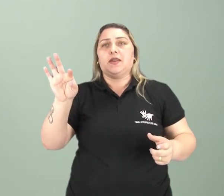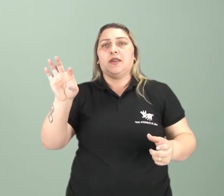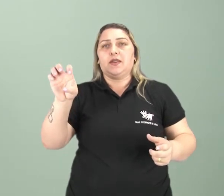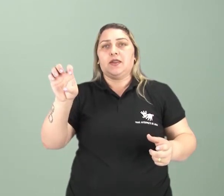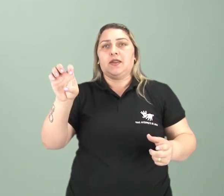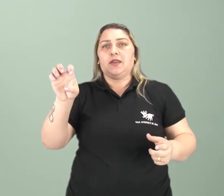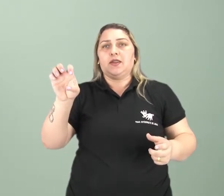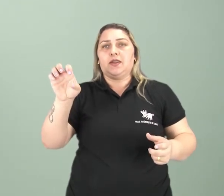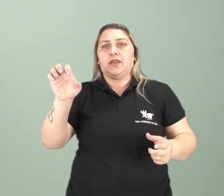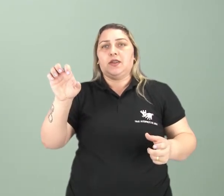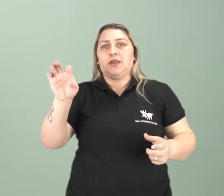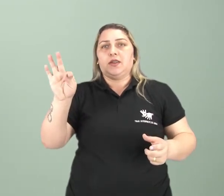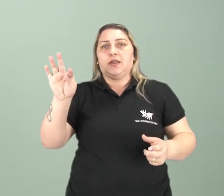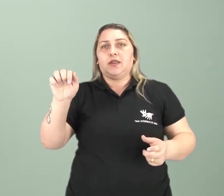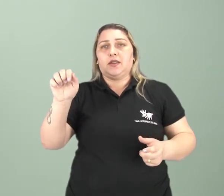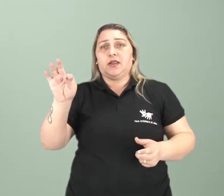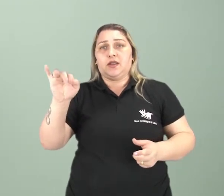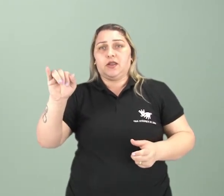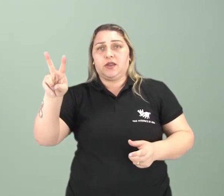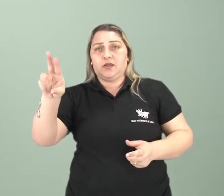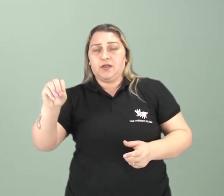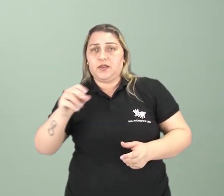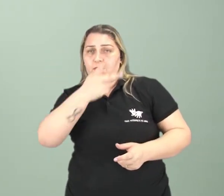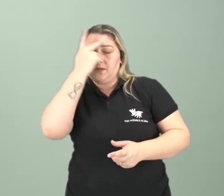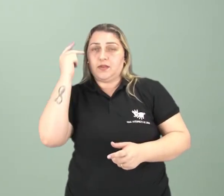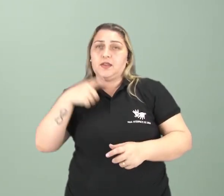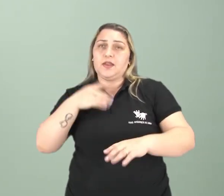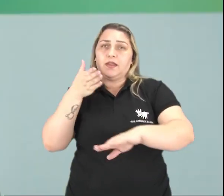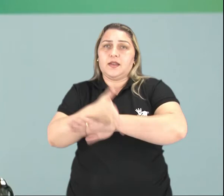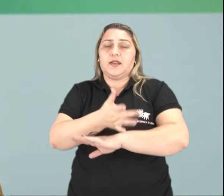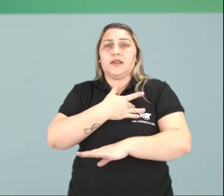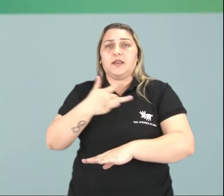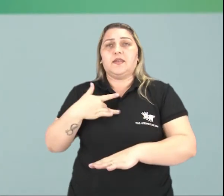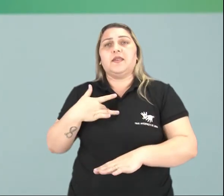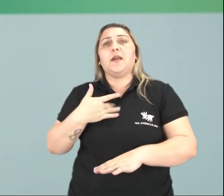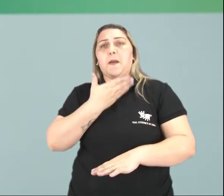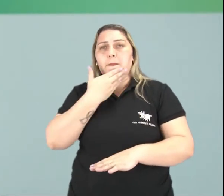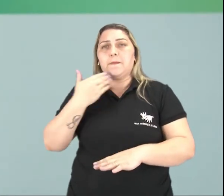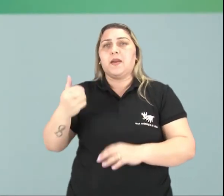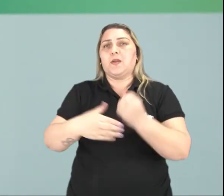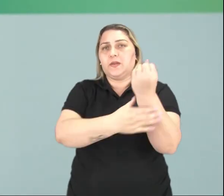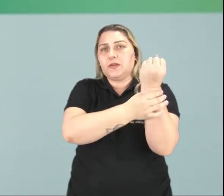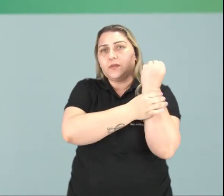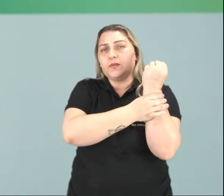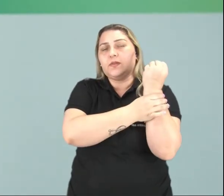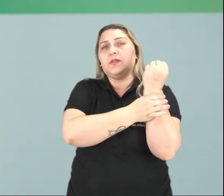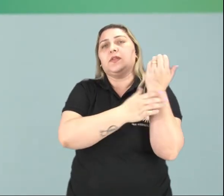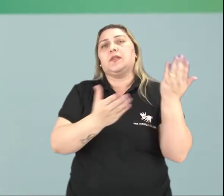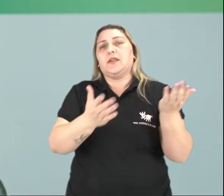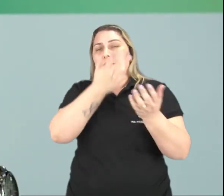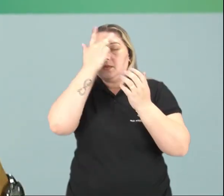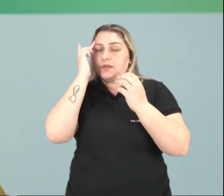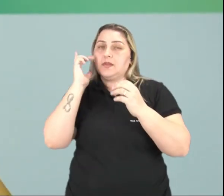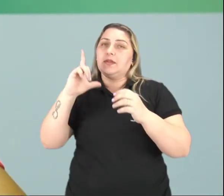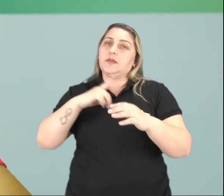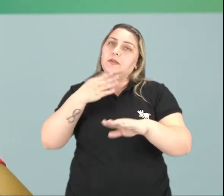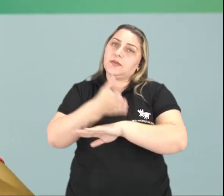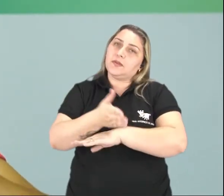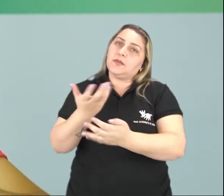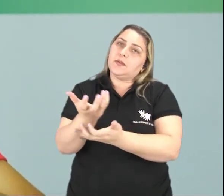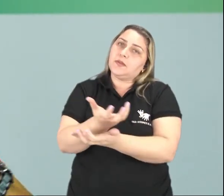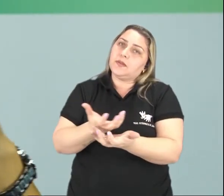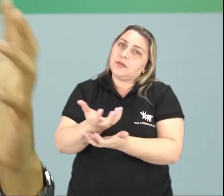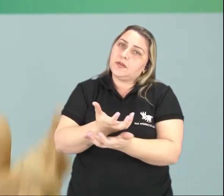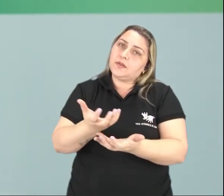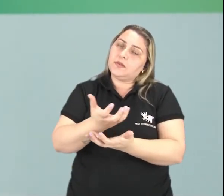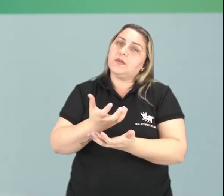positivo. Quando você tem, as pessoas têm acesso à saúde, quando você tem uma melhor segurança, né? Então as pessoas têm acesso aos tratamentos,